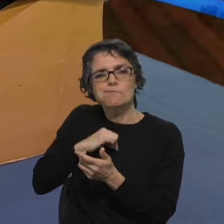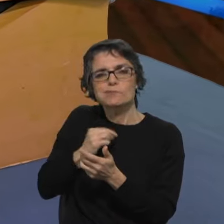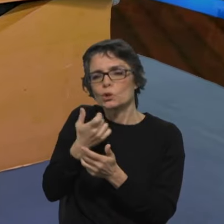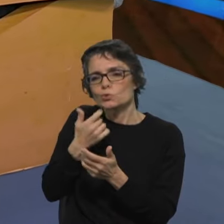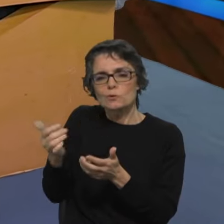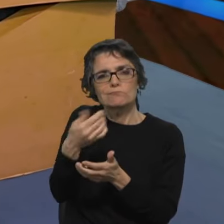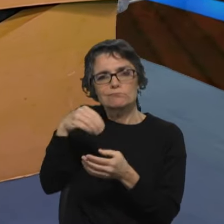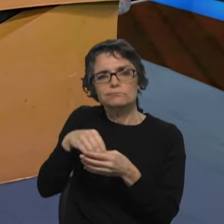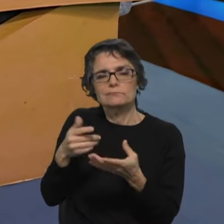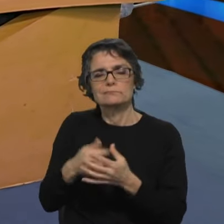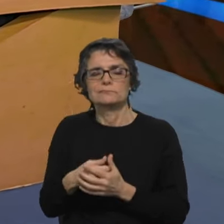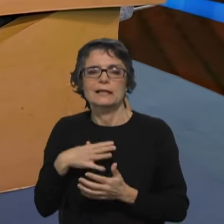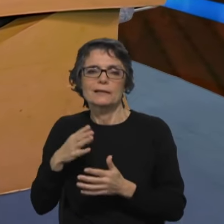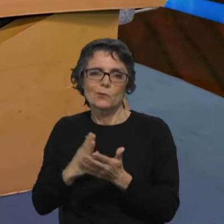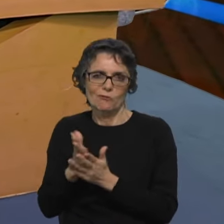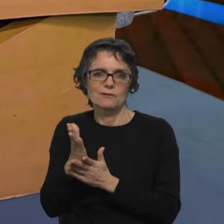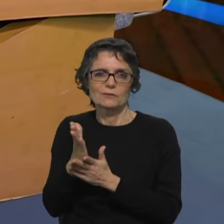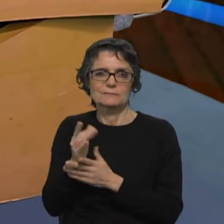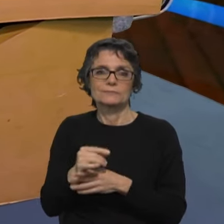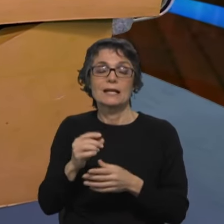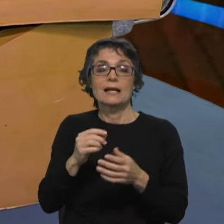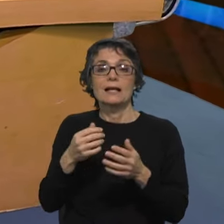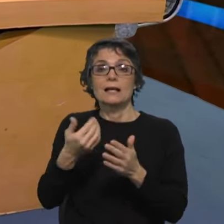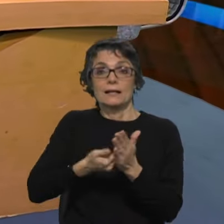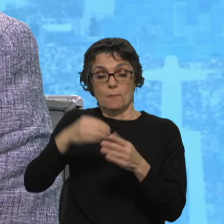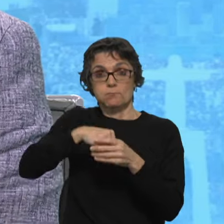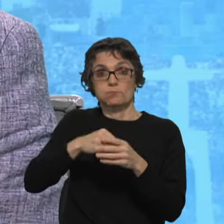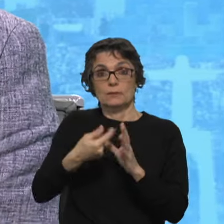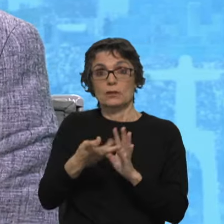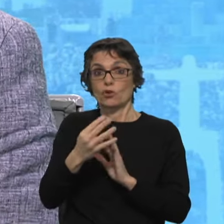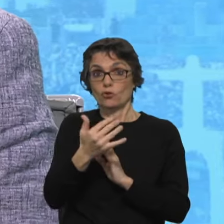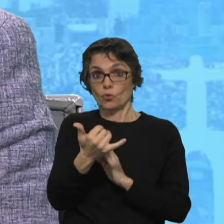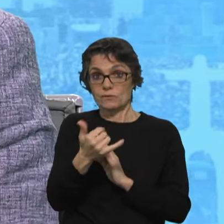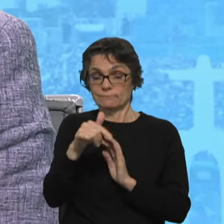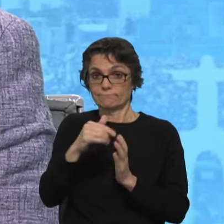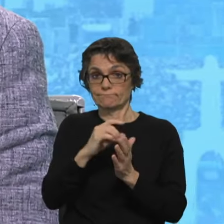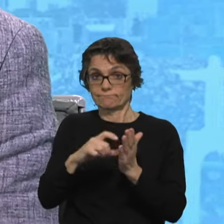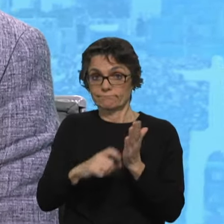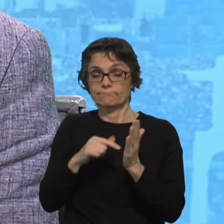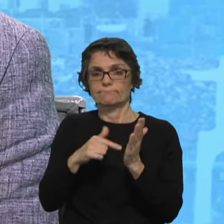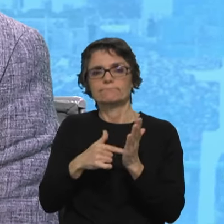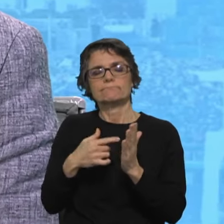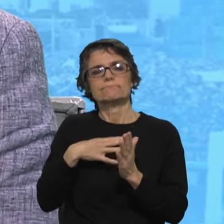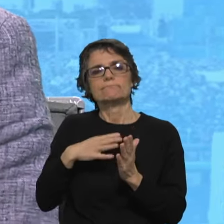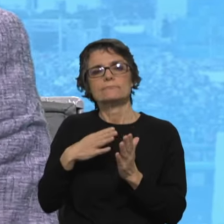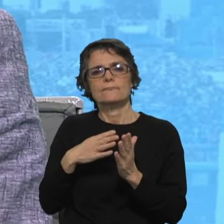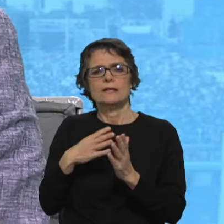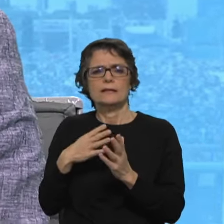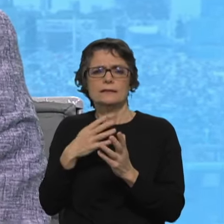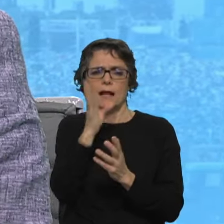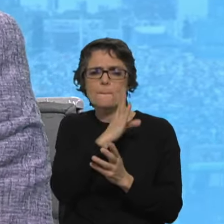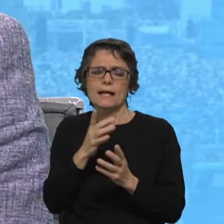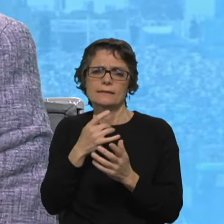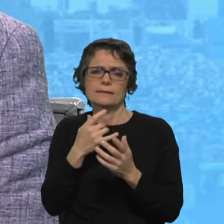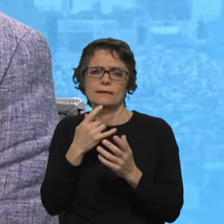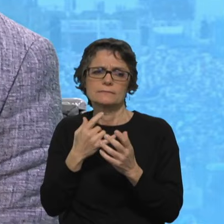permaneça vivo. Portanto, os 12 artigos que aqui têm procuram falar desde a procissão das endoenças, às recriações